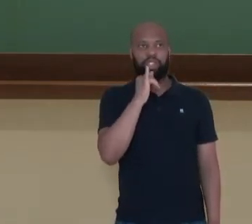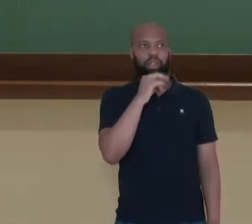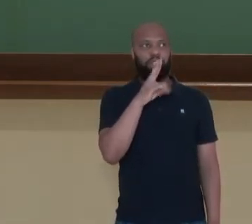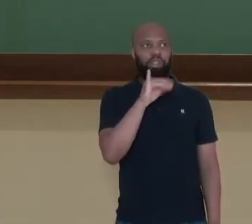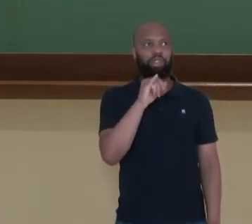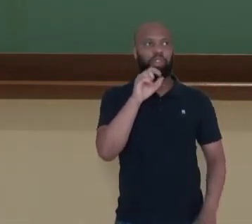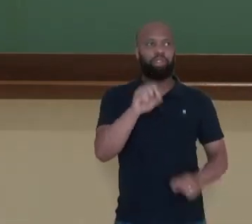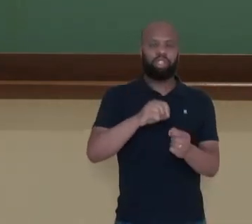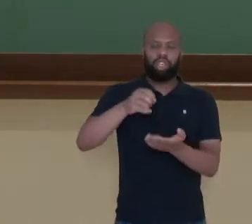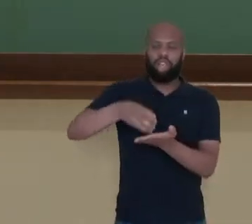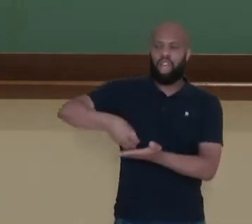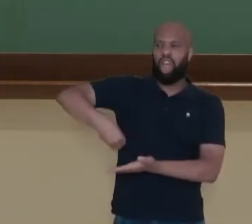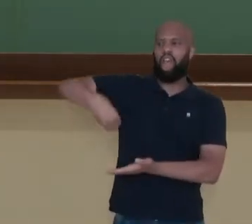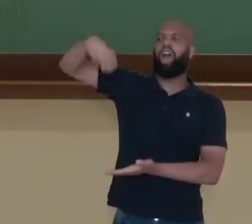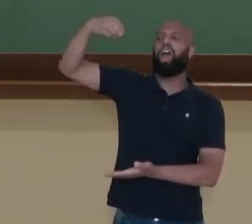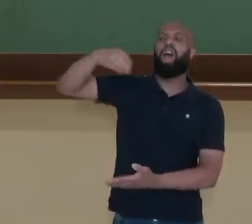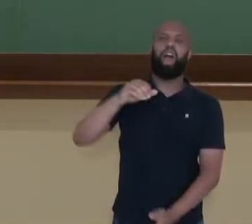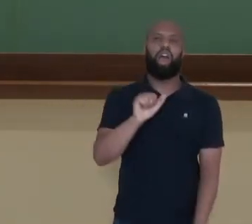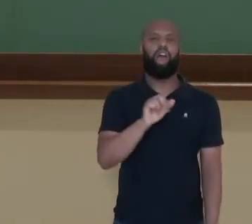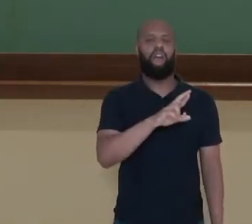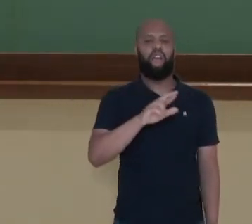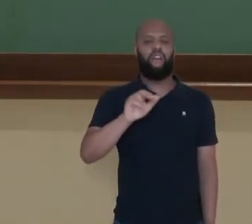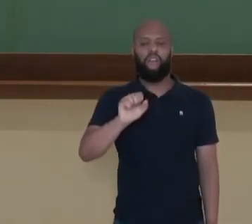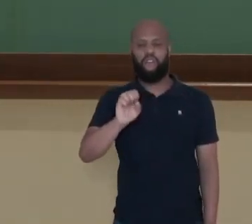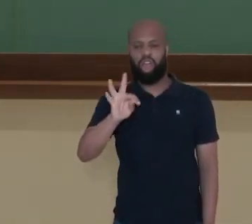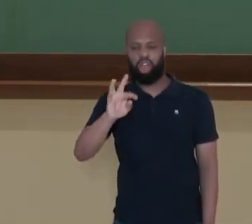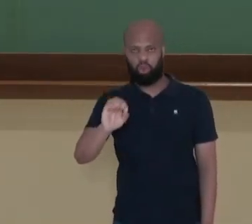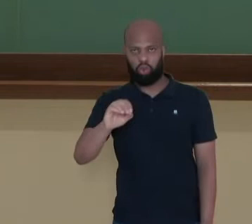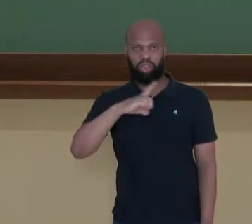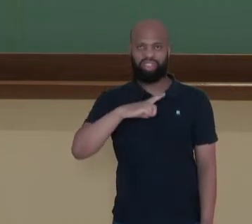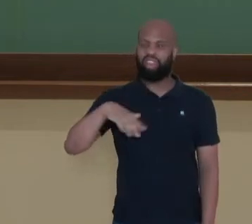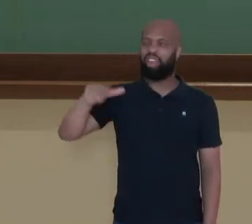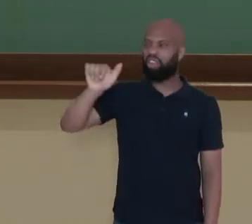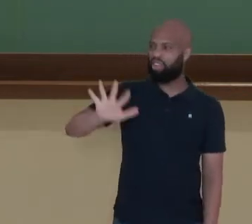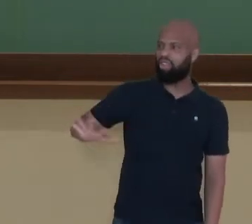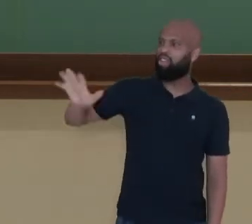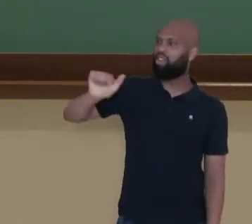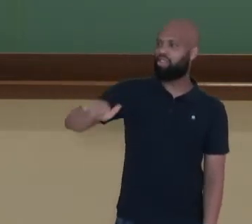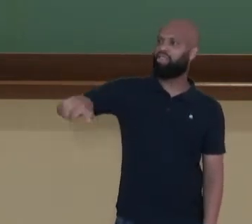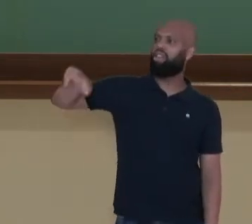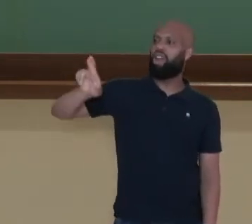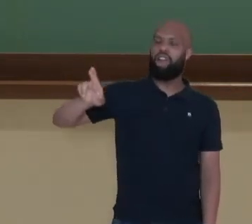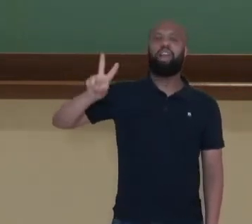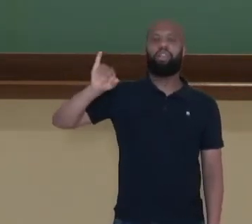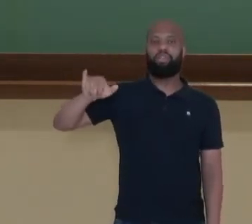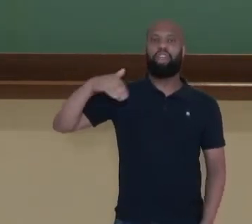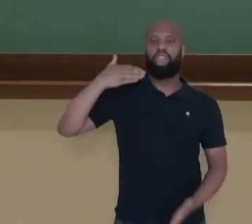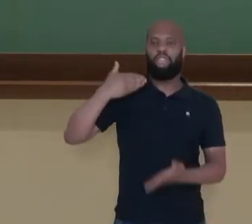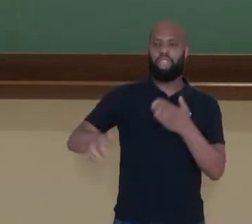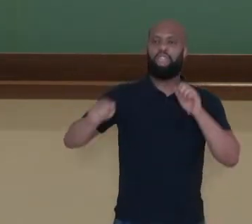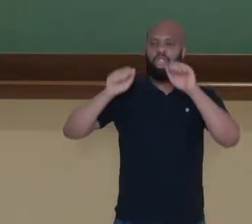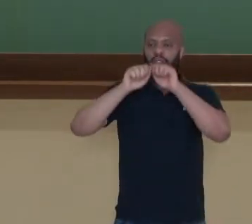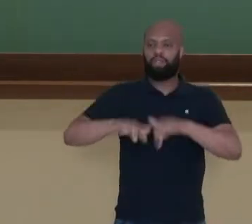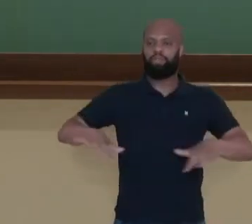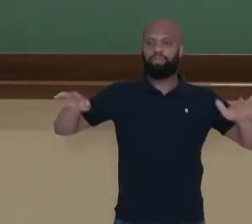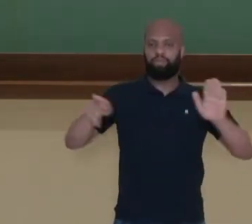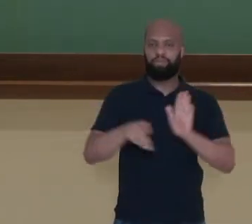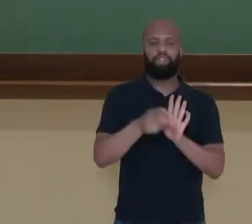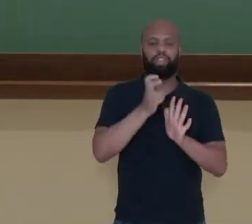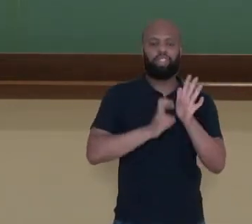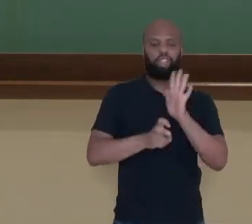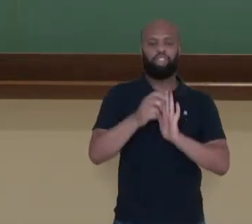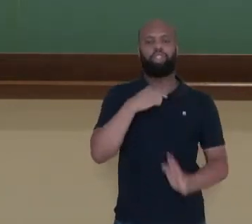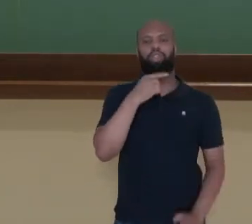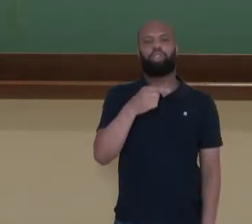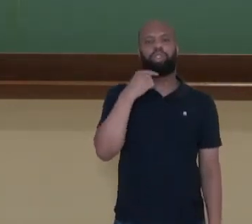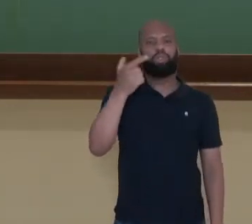se desloca ao longo desse fluido, certo? Que é o ar, ela dissipa um pouco essa energia, e essa energia eu não consigo